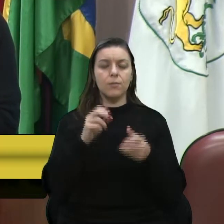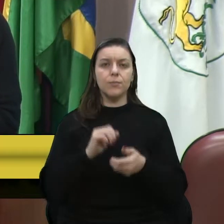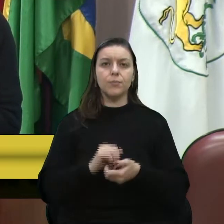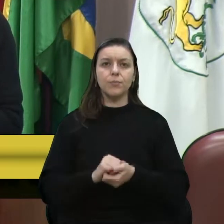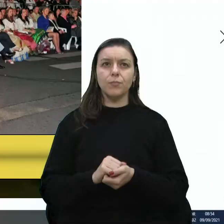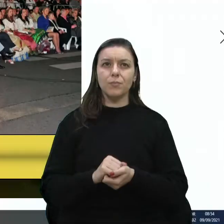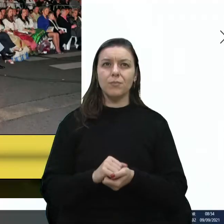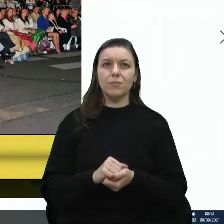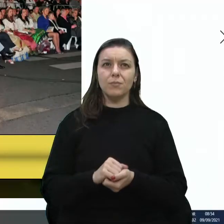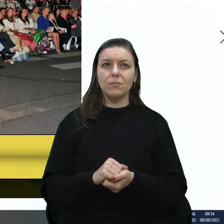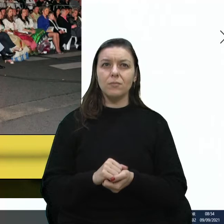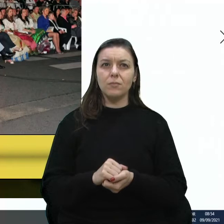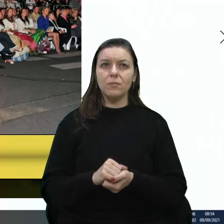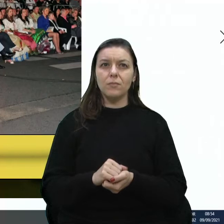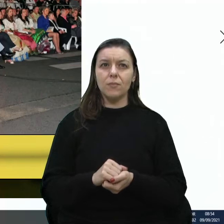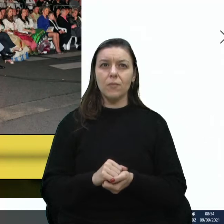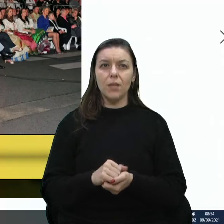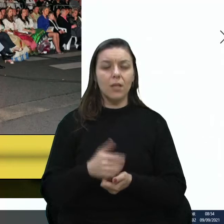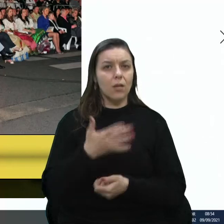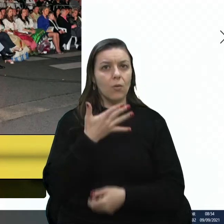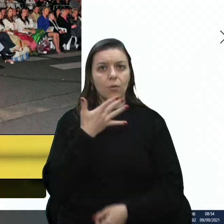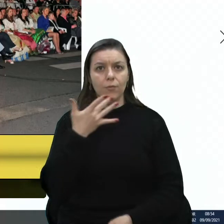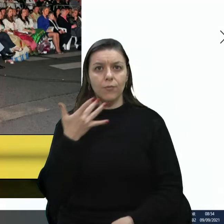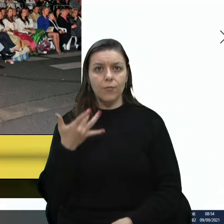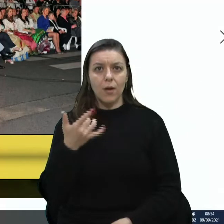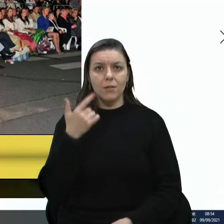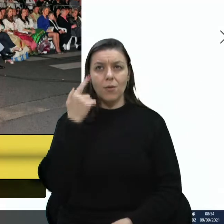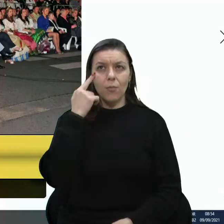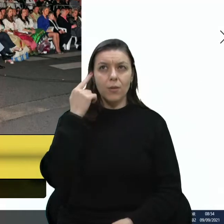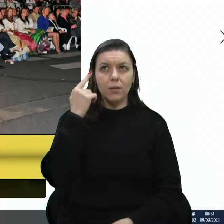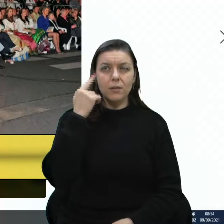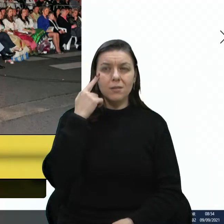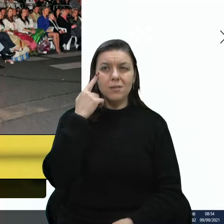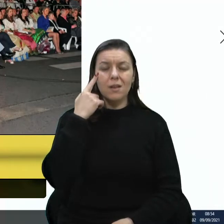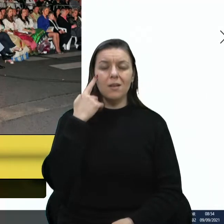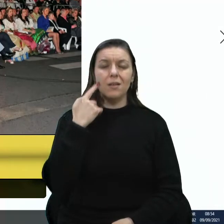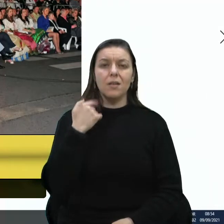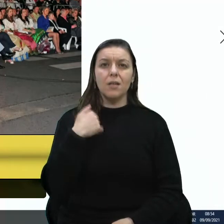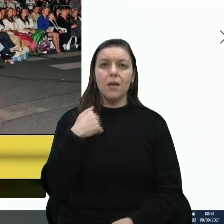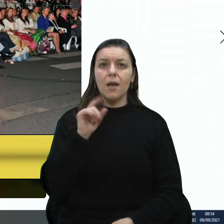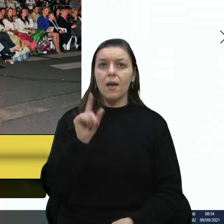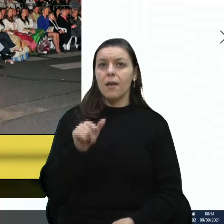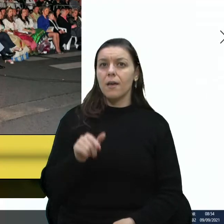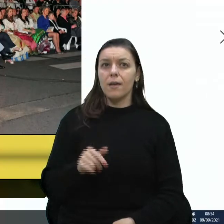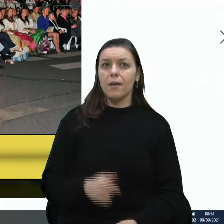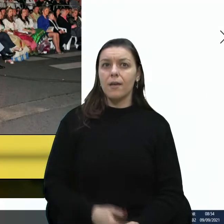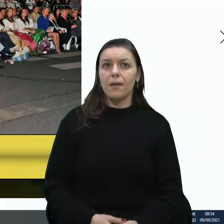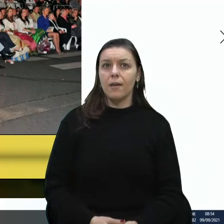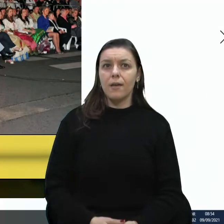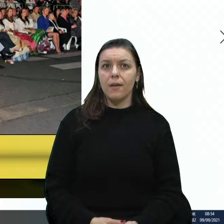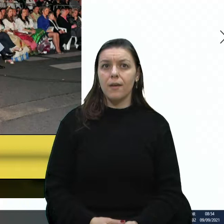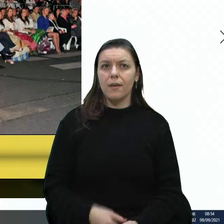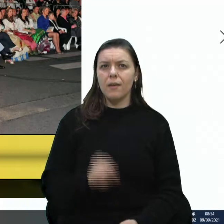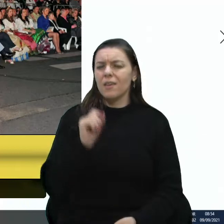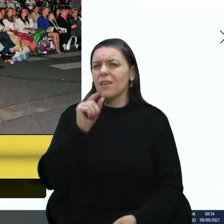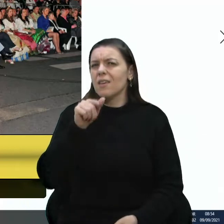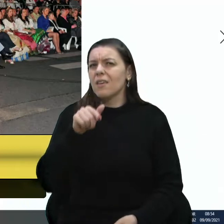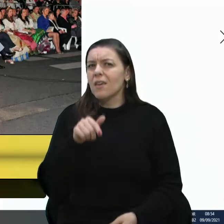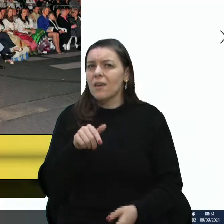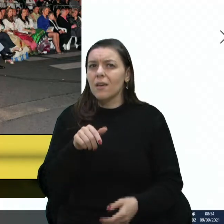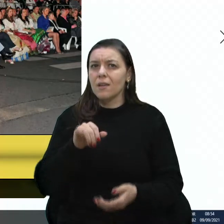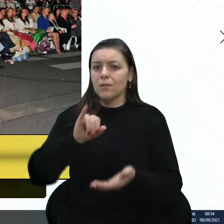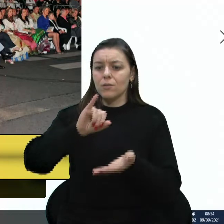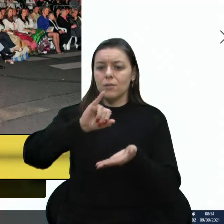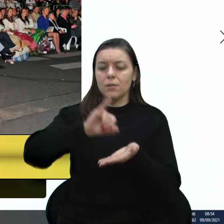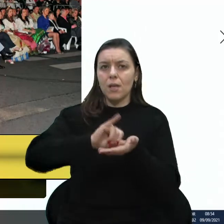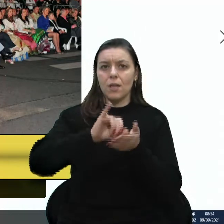dura, assim, que ao pensar me pesa muito, que é em relação à questão de quem estava no centro educativo e